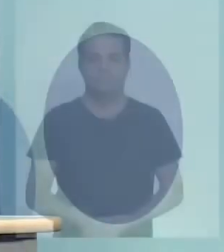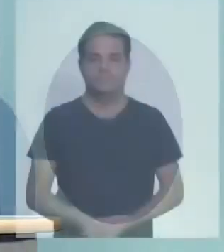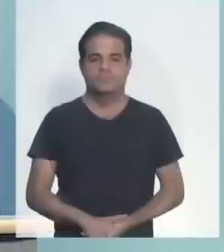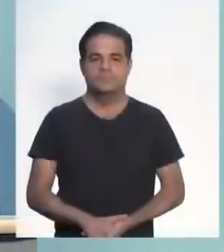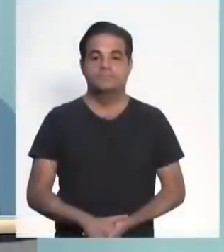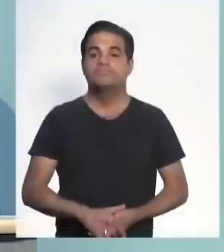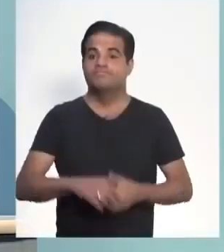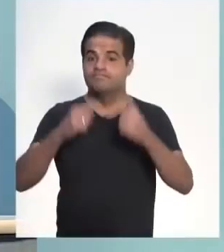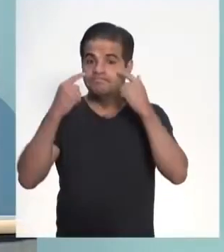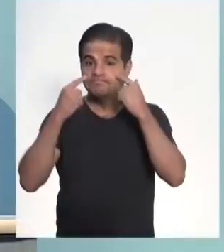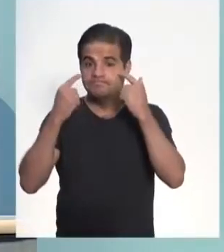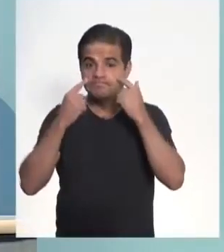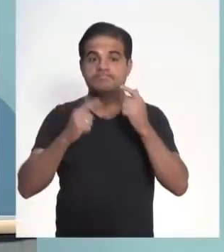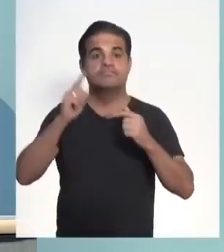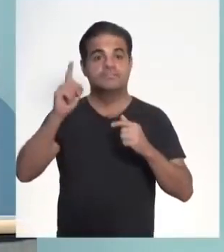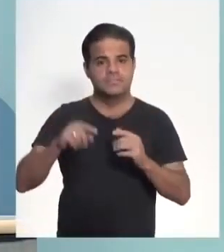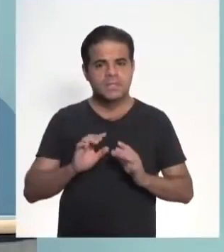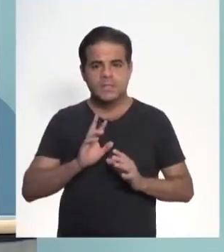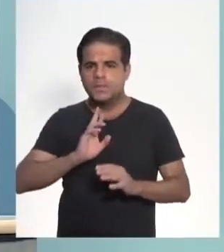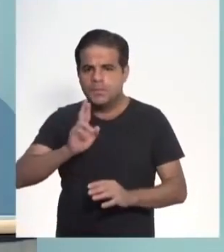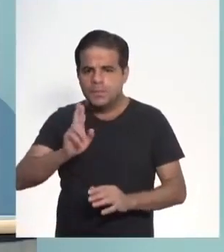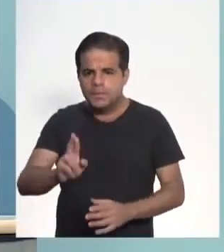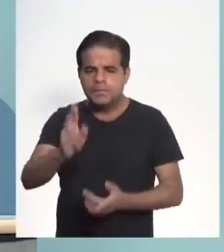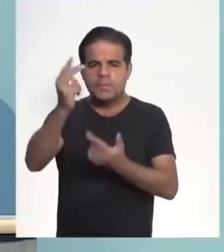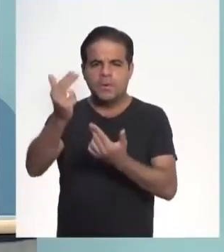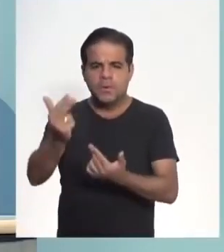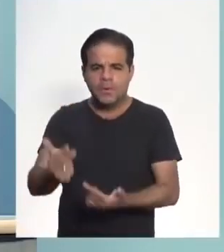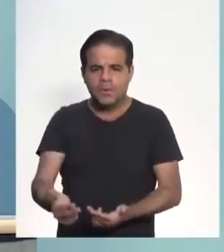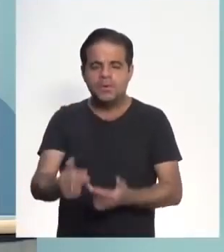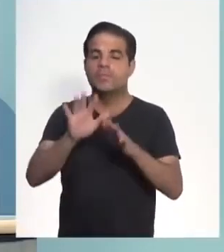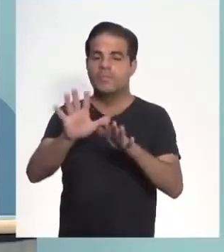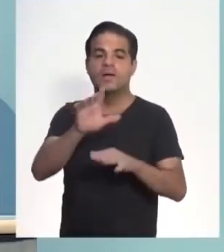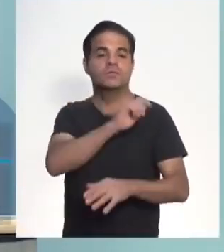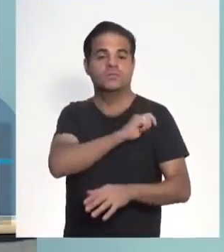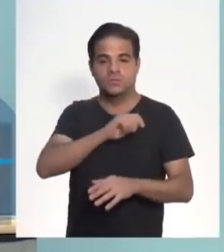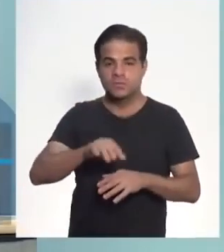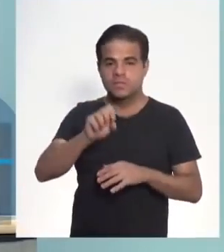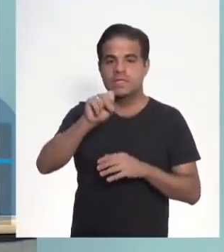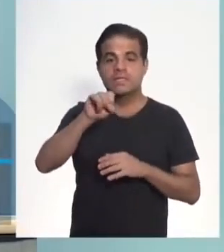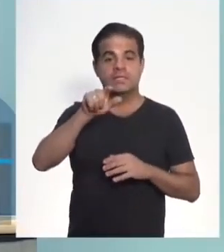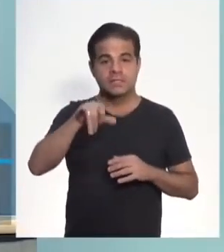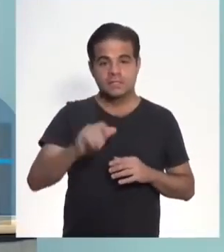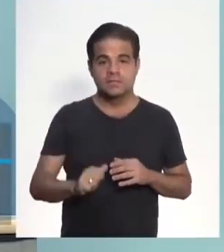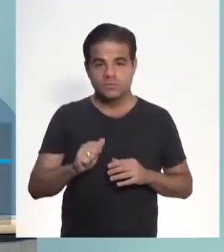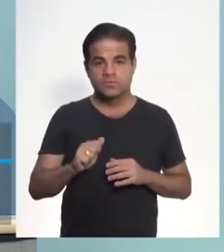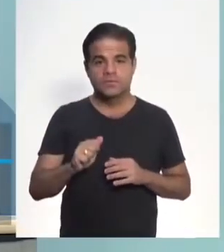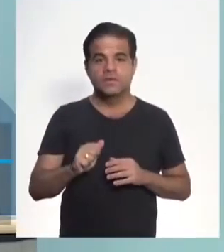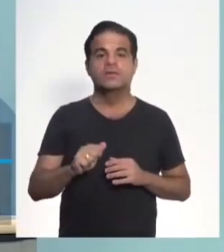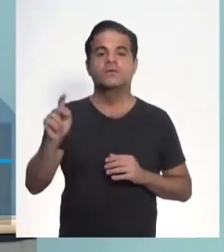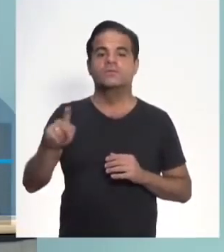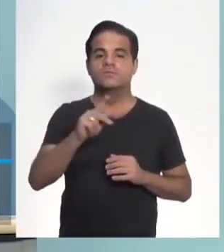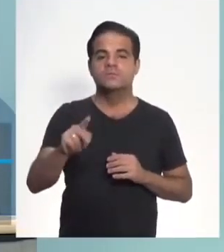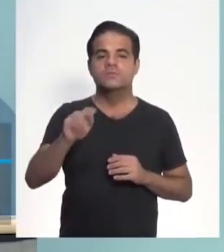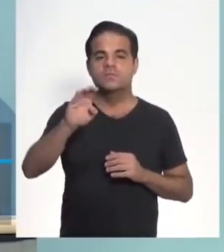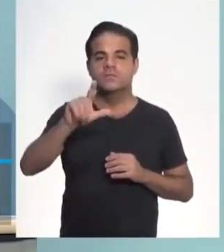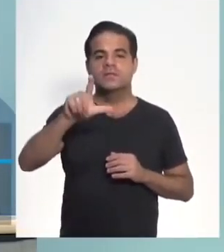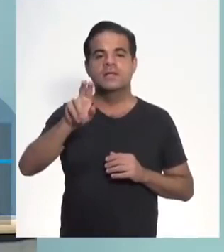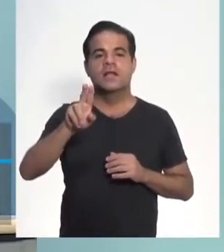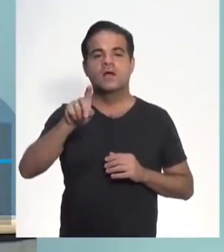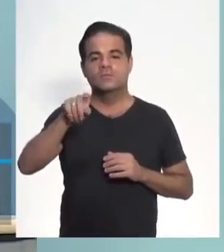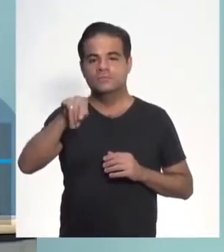Olha, Osmar, Oi. é uma unanimidade, mas assim, ó, os alunos da Pro Silvia, da Pro